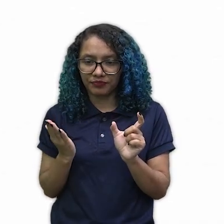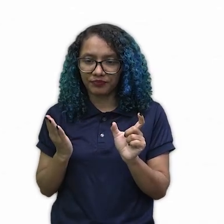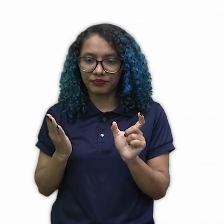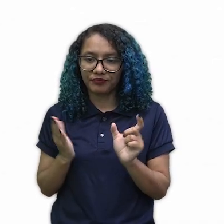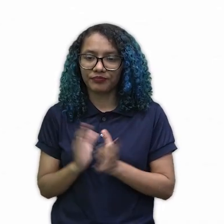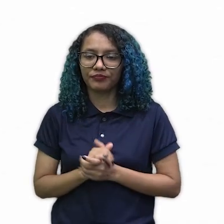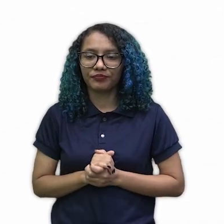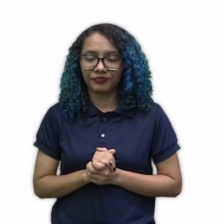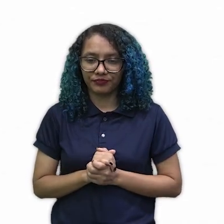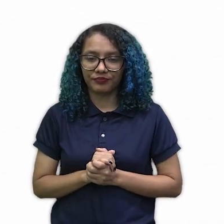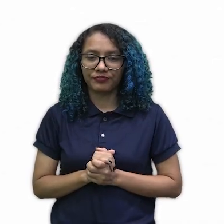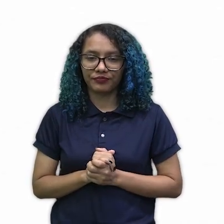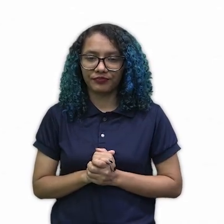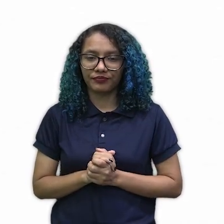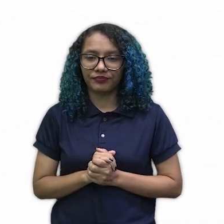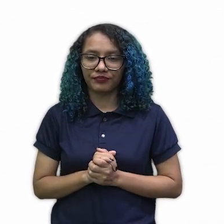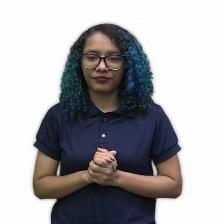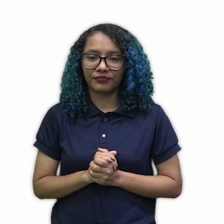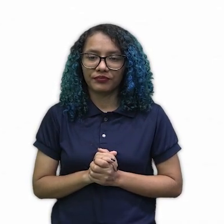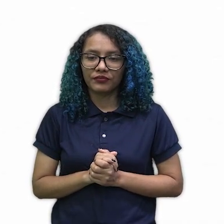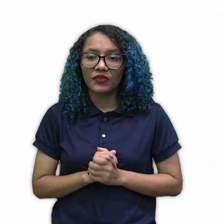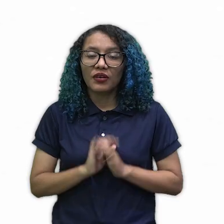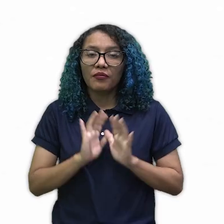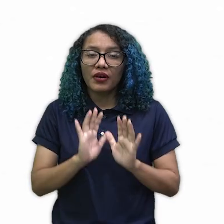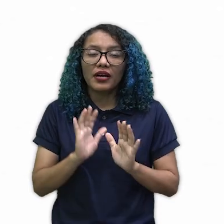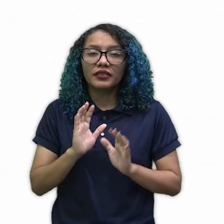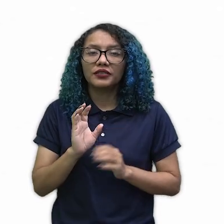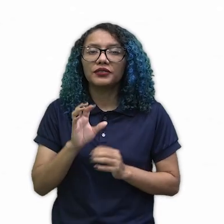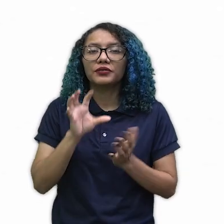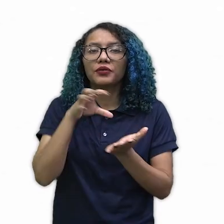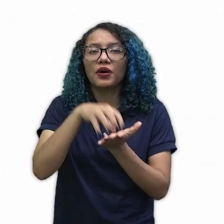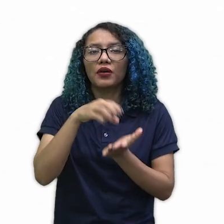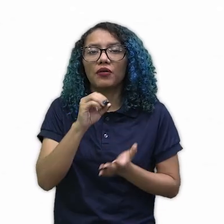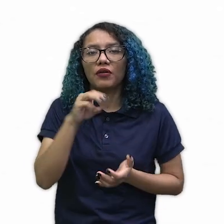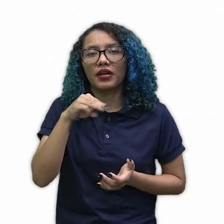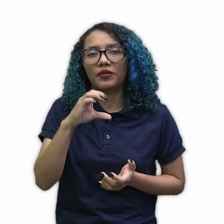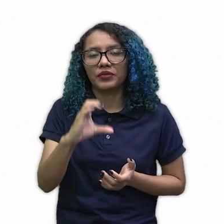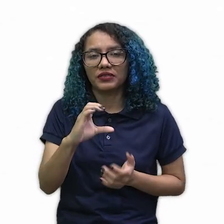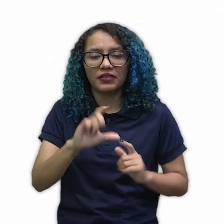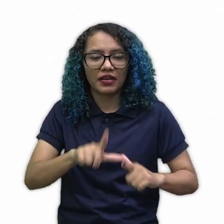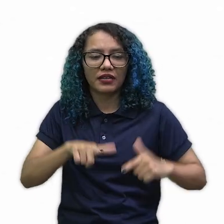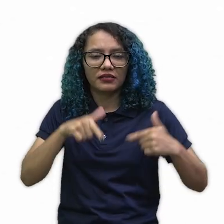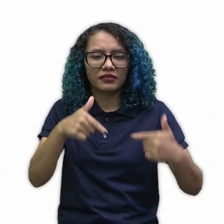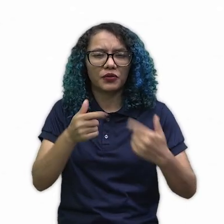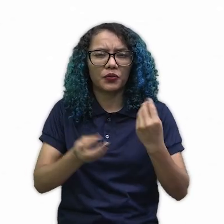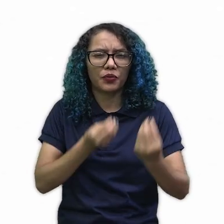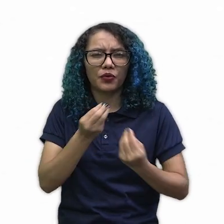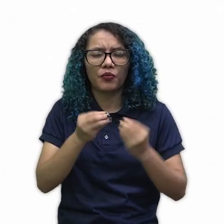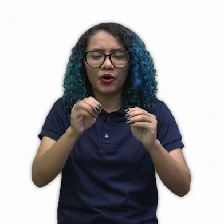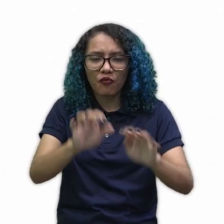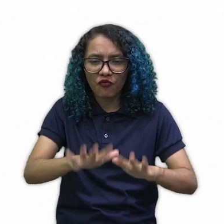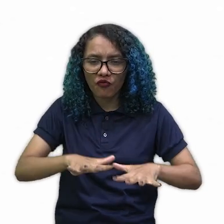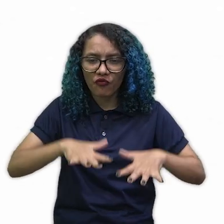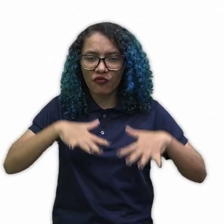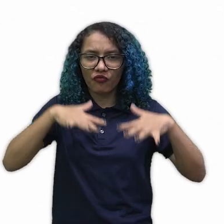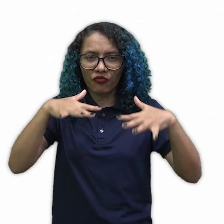WTO. Tá bom? Agora, como que a OMC ela vai atuar? Como um fórum para ter o